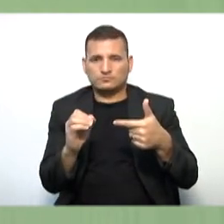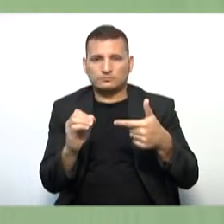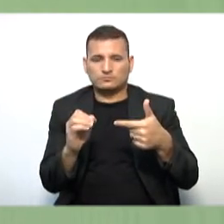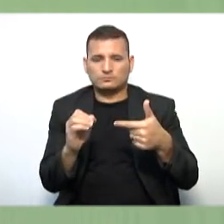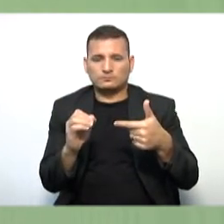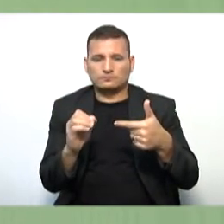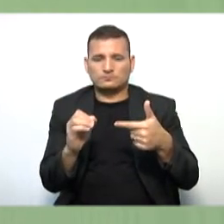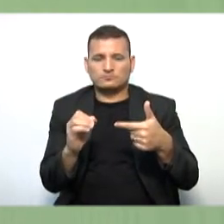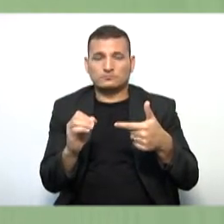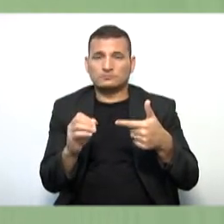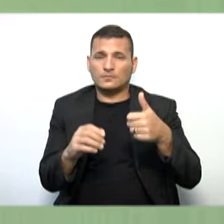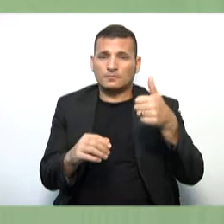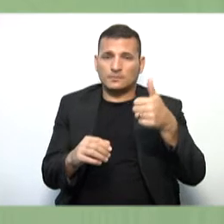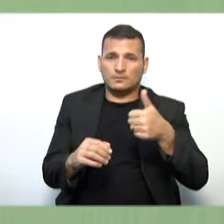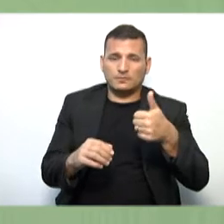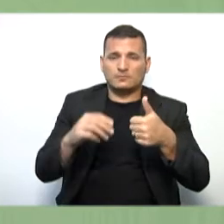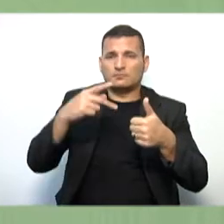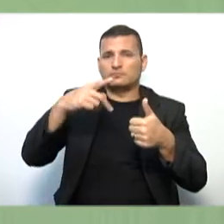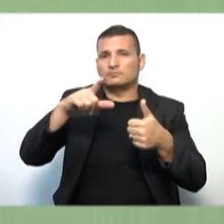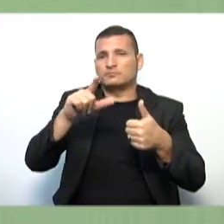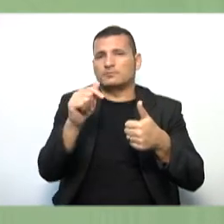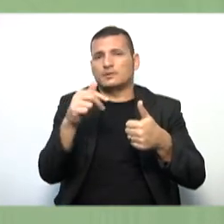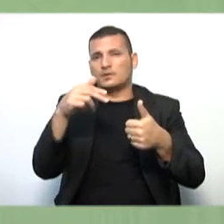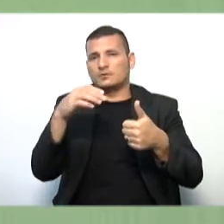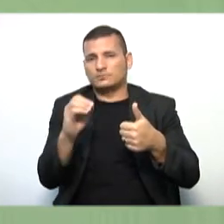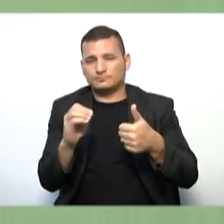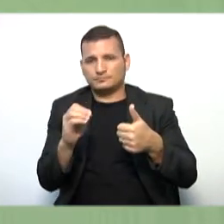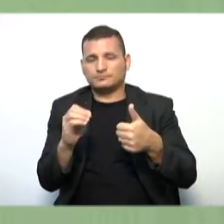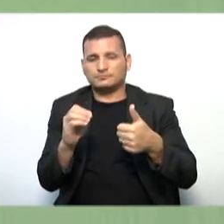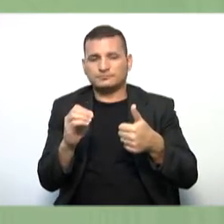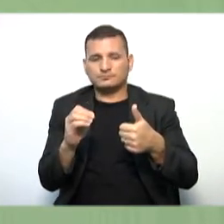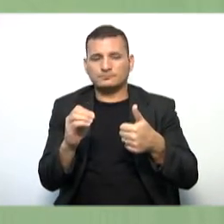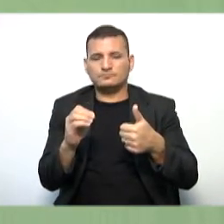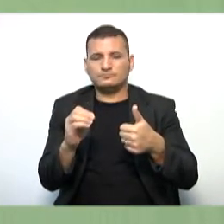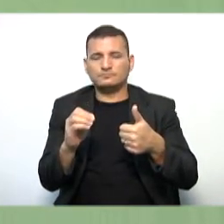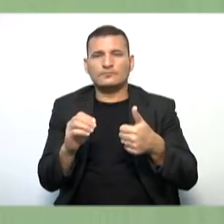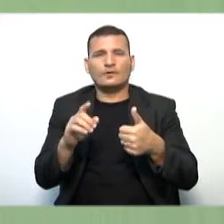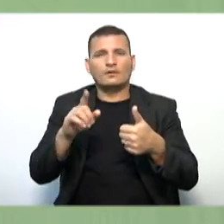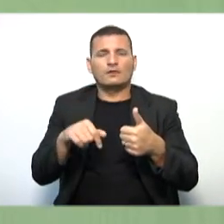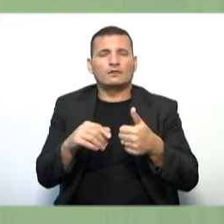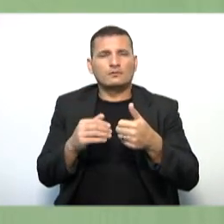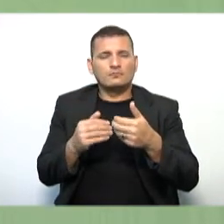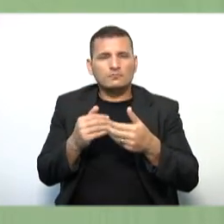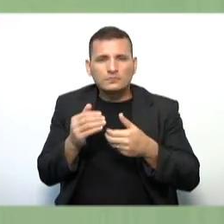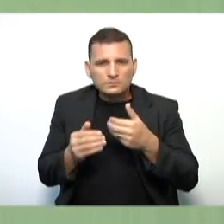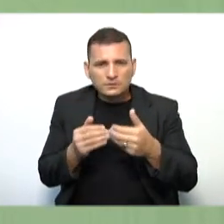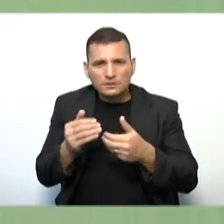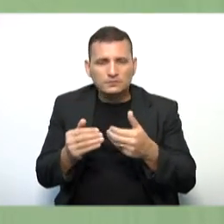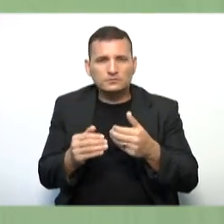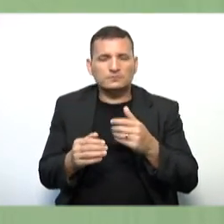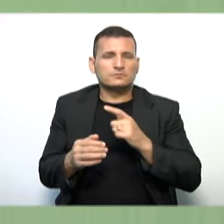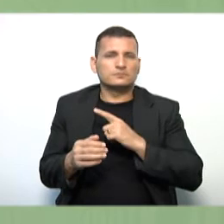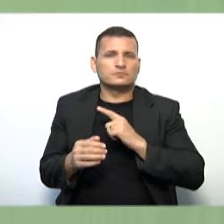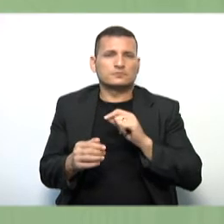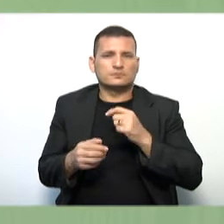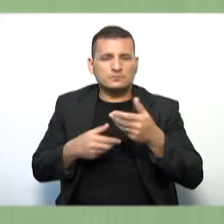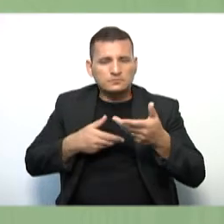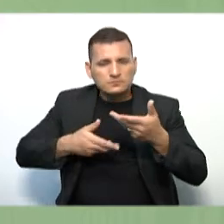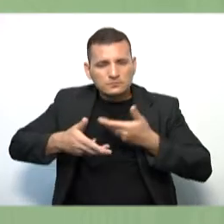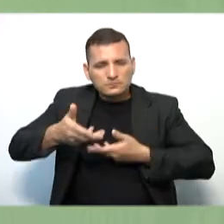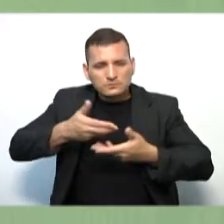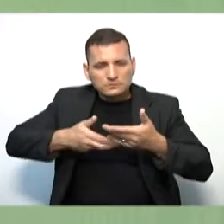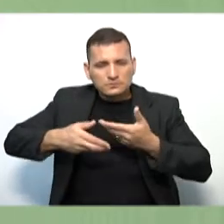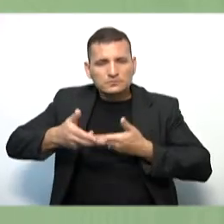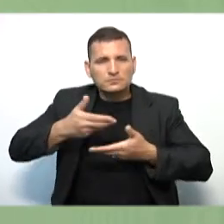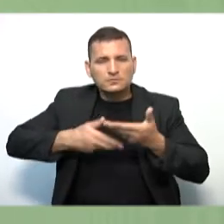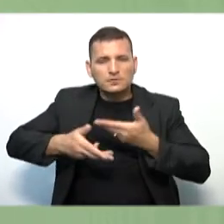fala primeiro plano, é aquele processo que interage diretamente com o usuário.